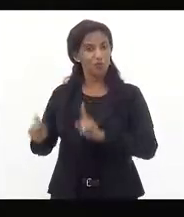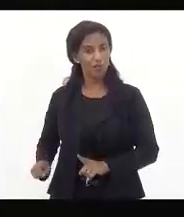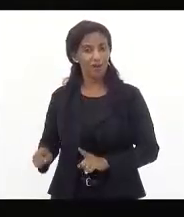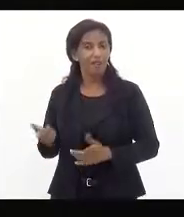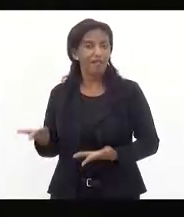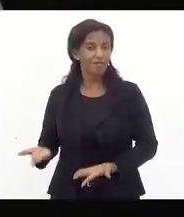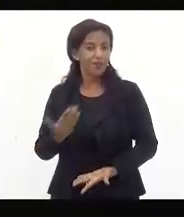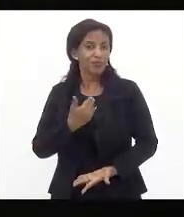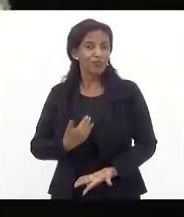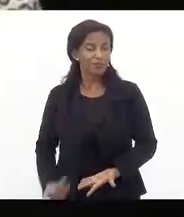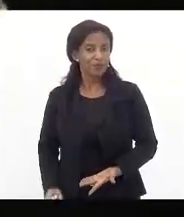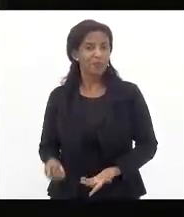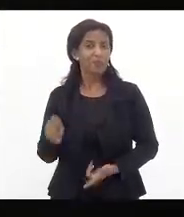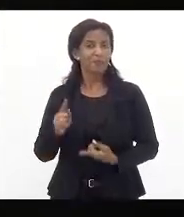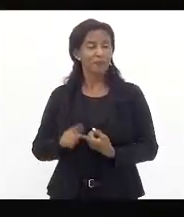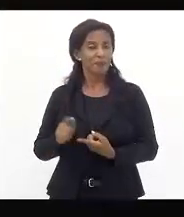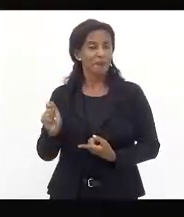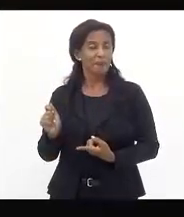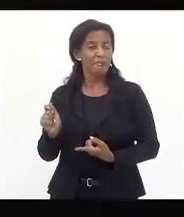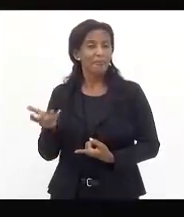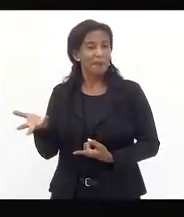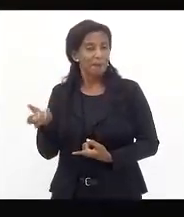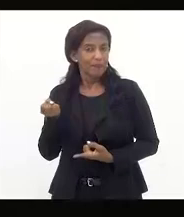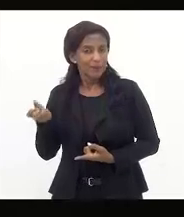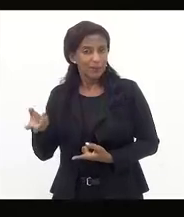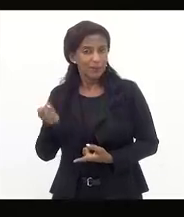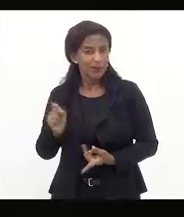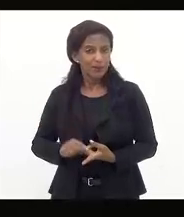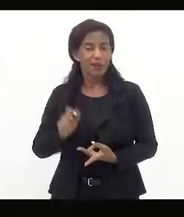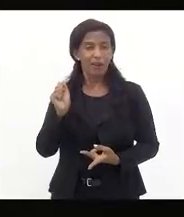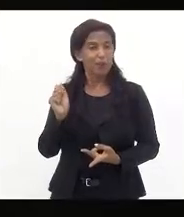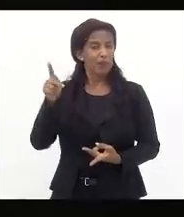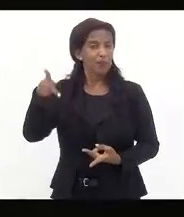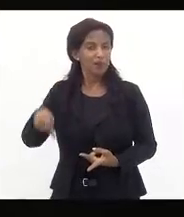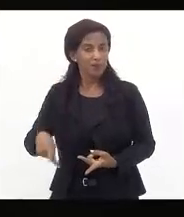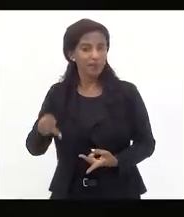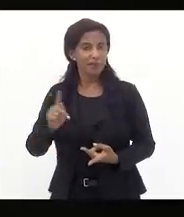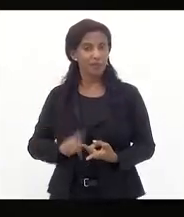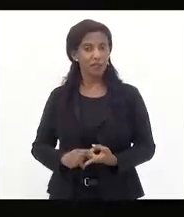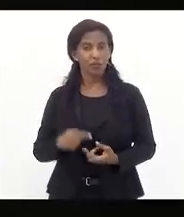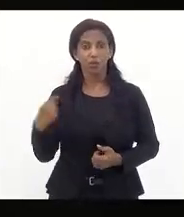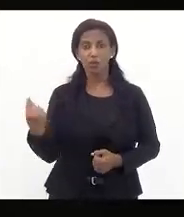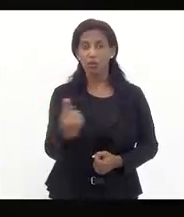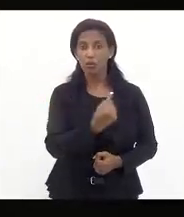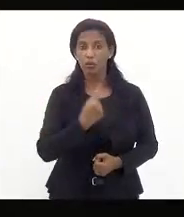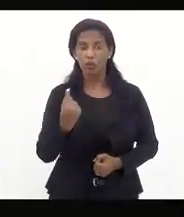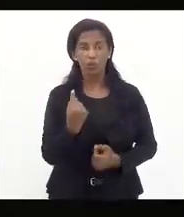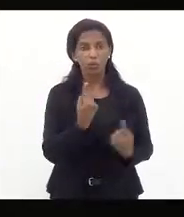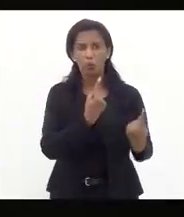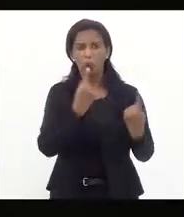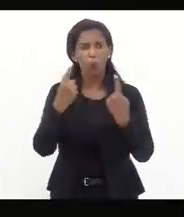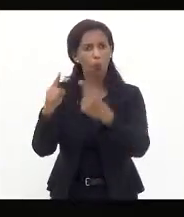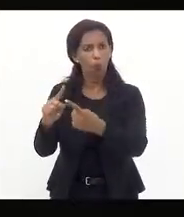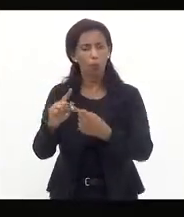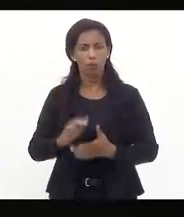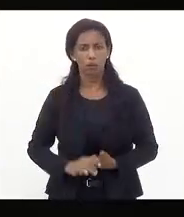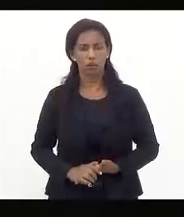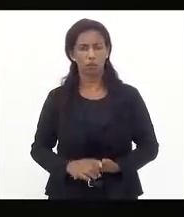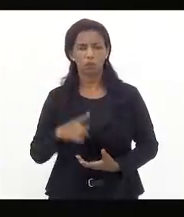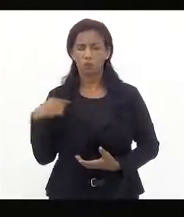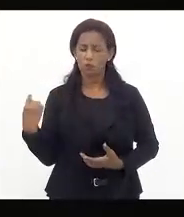servidoras, pensionados, pensionistas, aposentados. Nós somos contra,